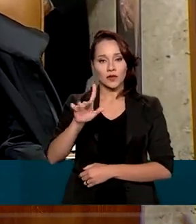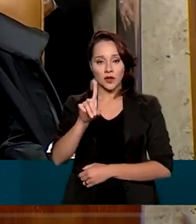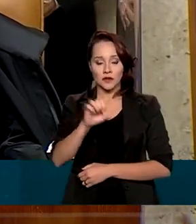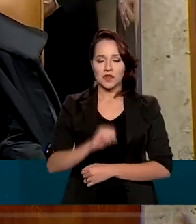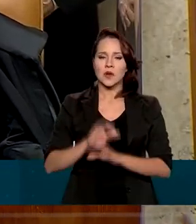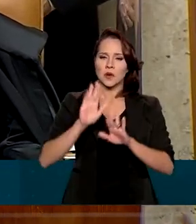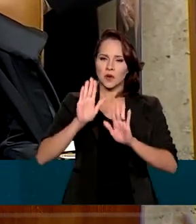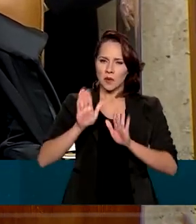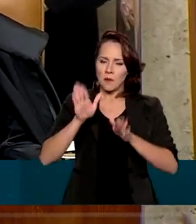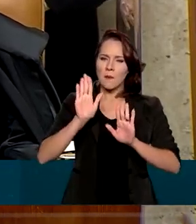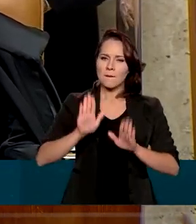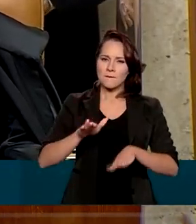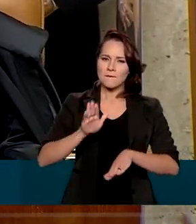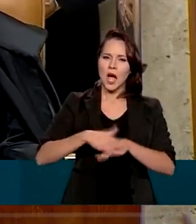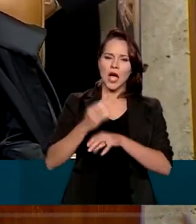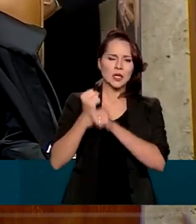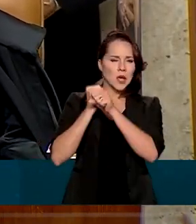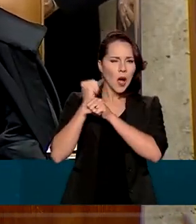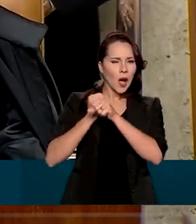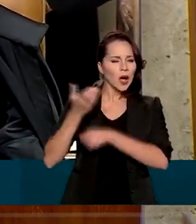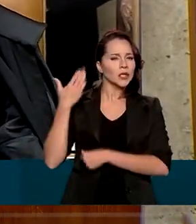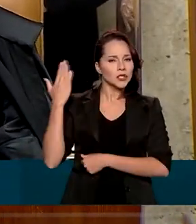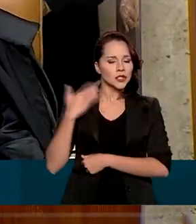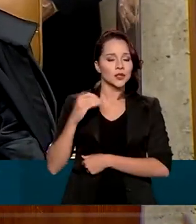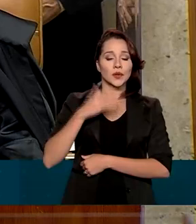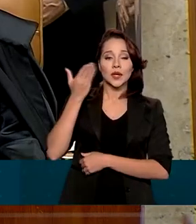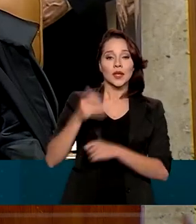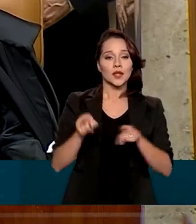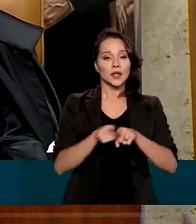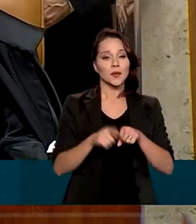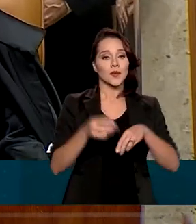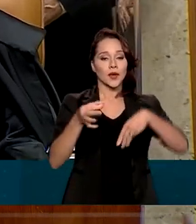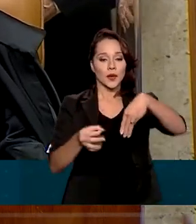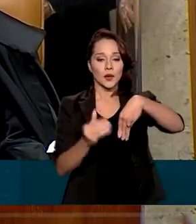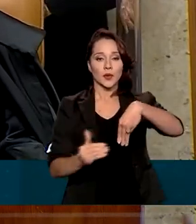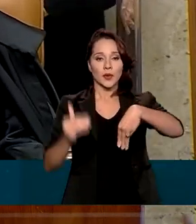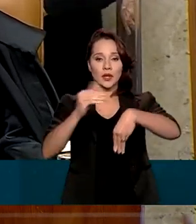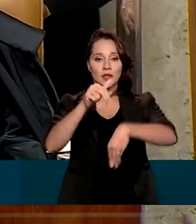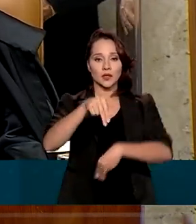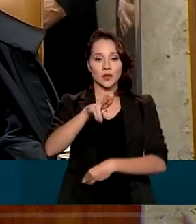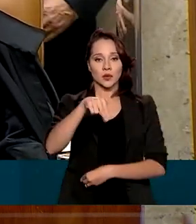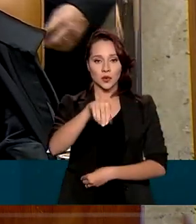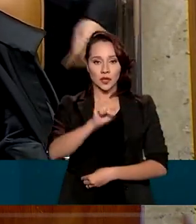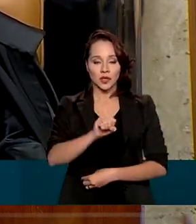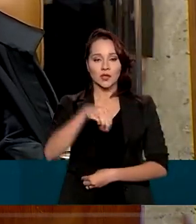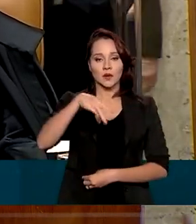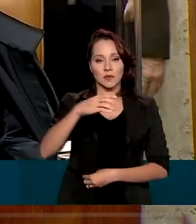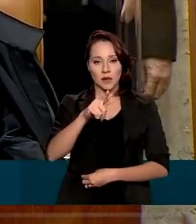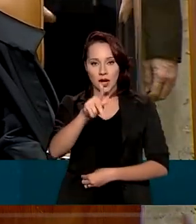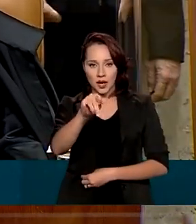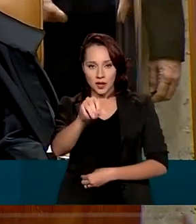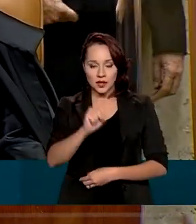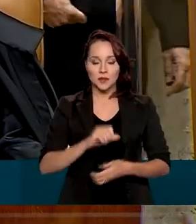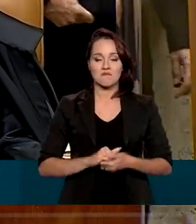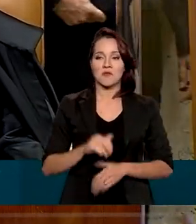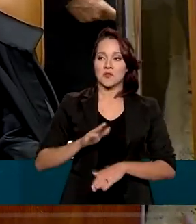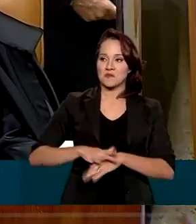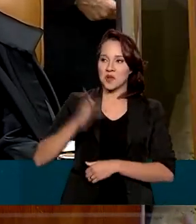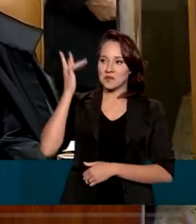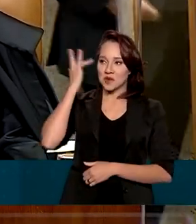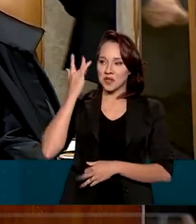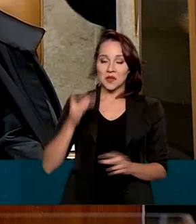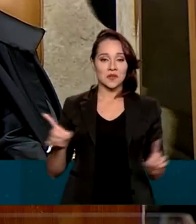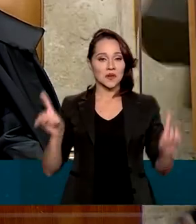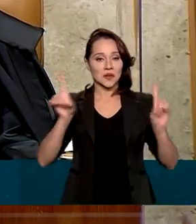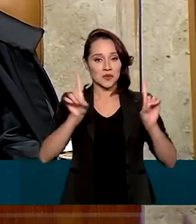antigo aqui presente, e Sua Excelência, o senhor ministro Nunes Marques, o mais moderno, para